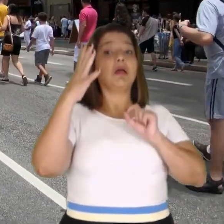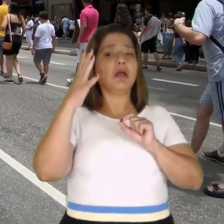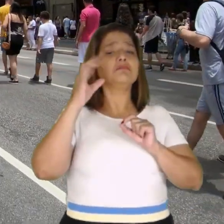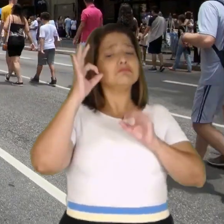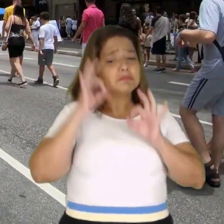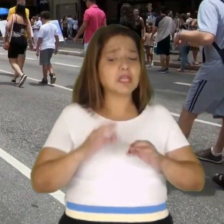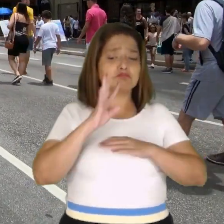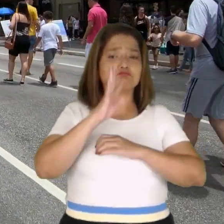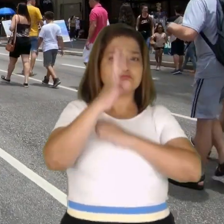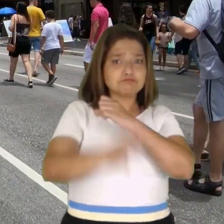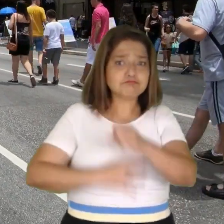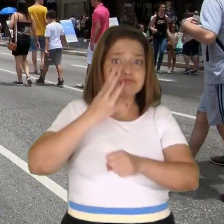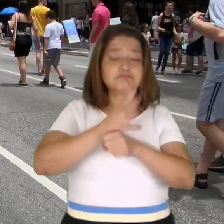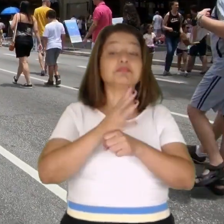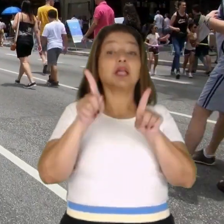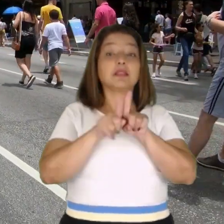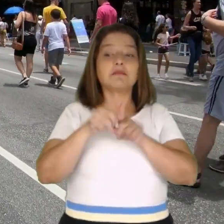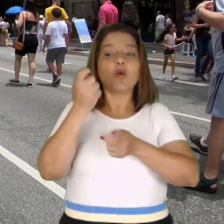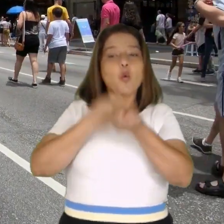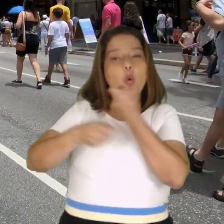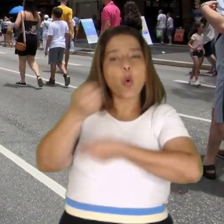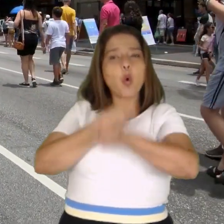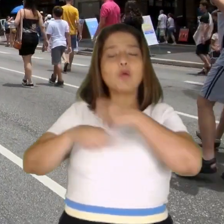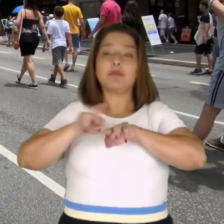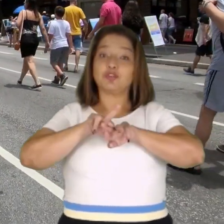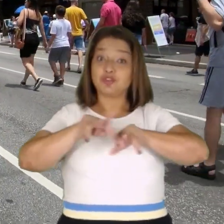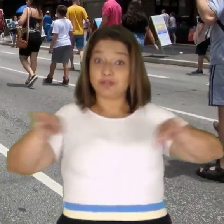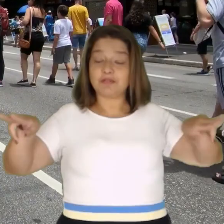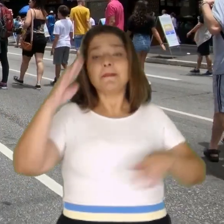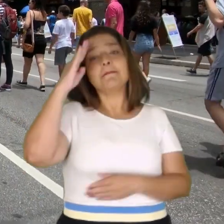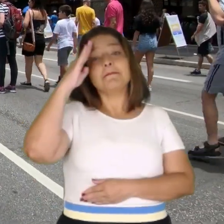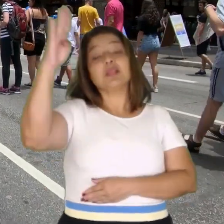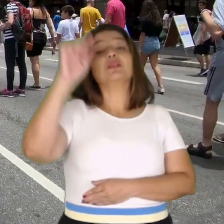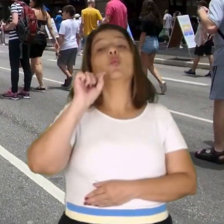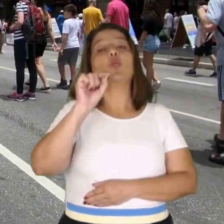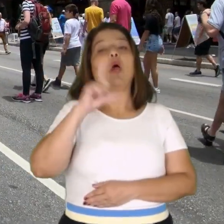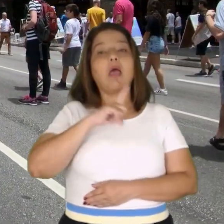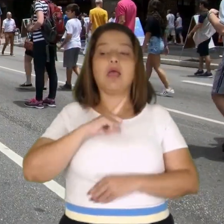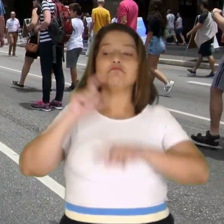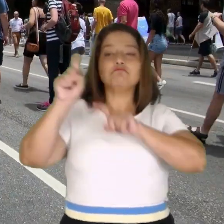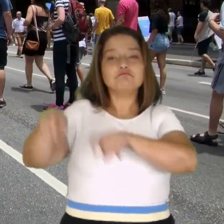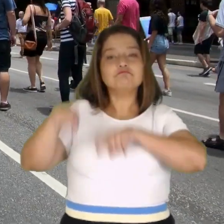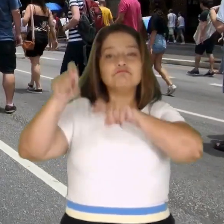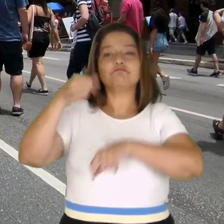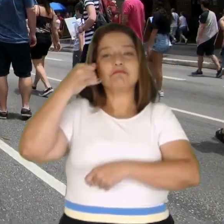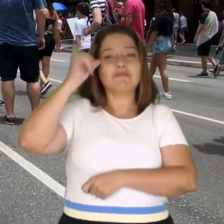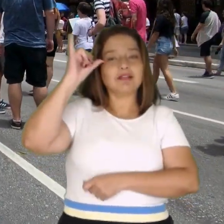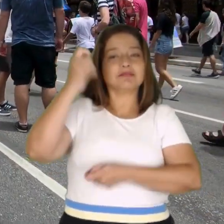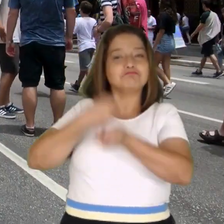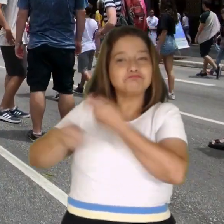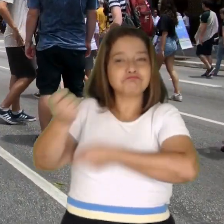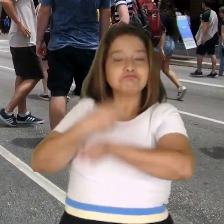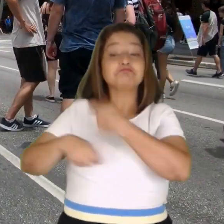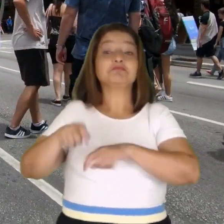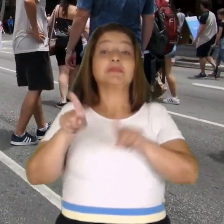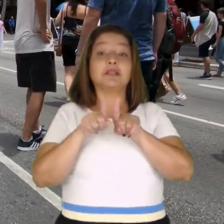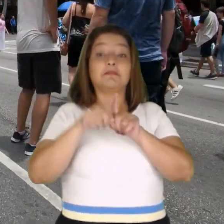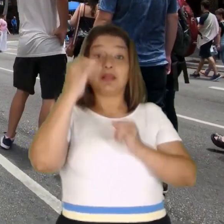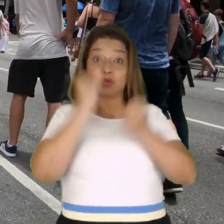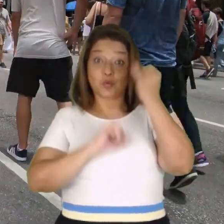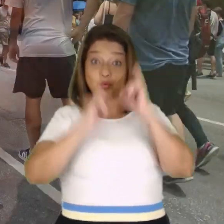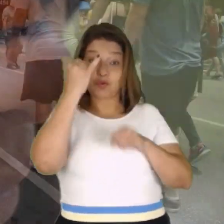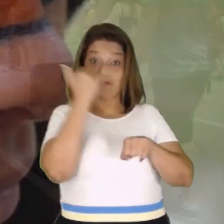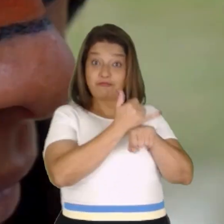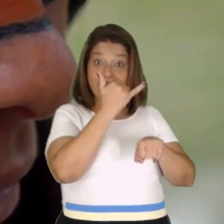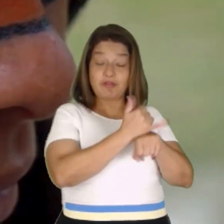por uma economia diversificada, com destaque para a agropecuária, a indústria metalúrgica e